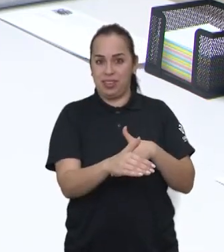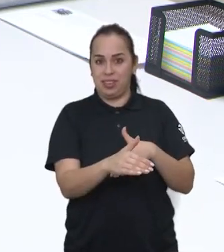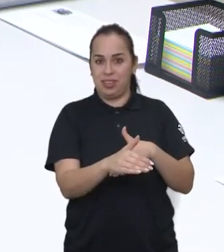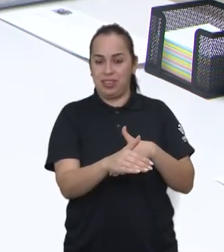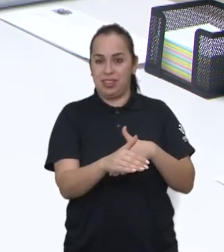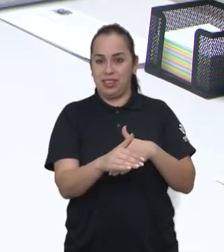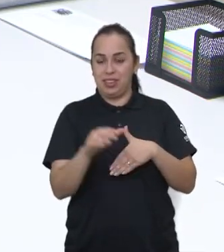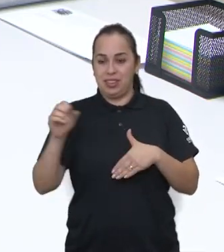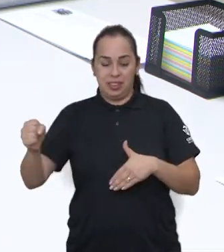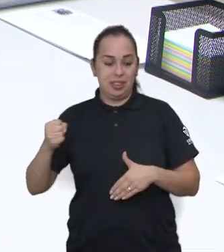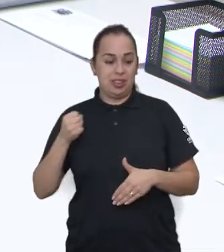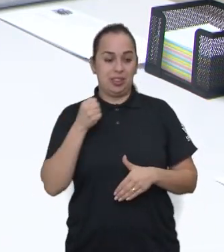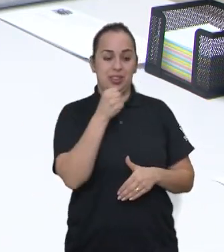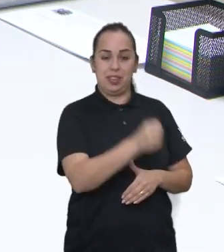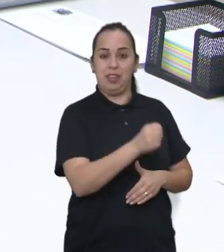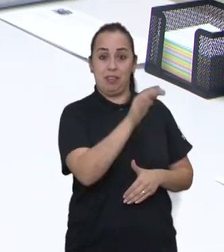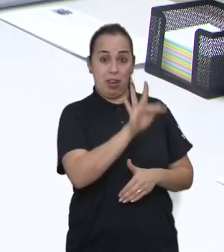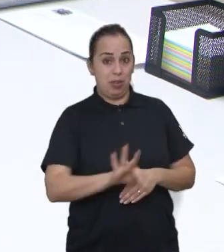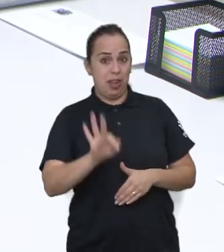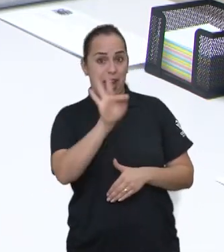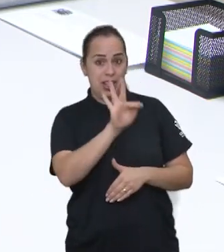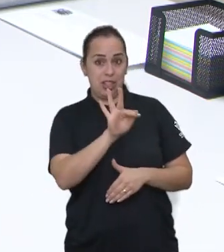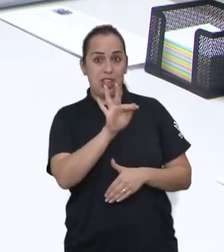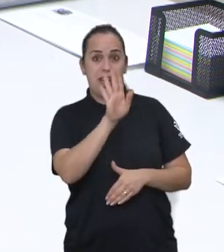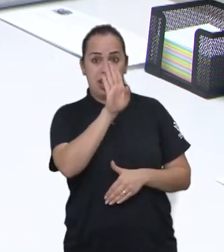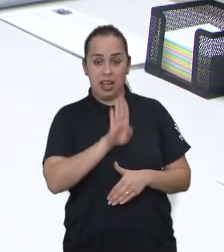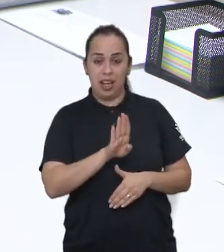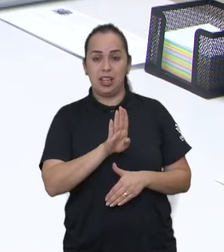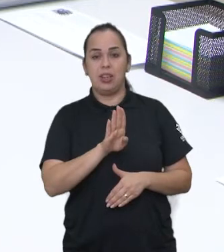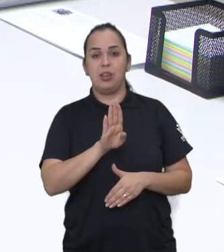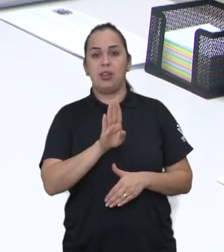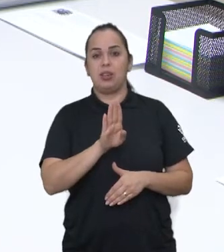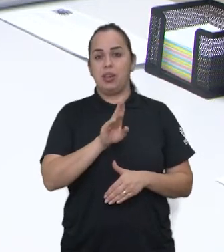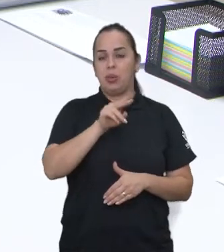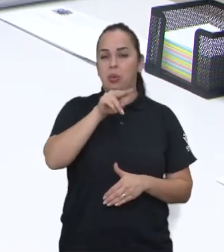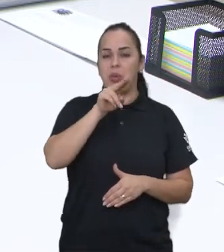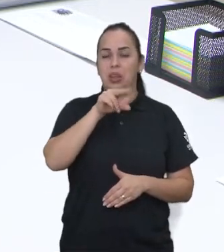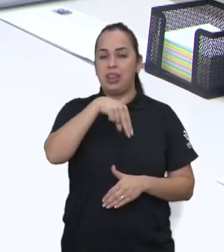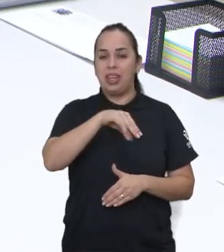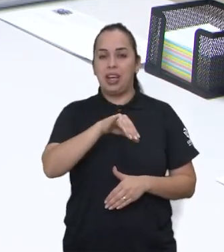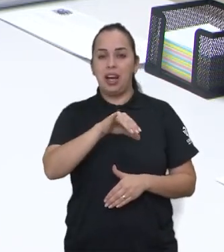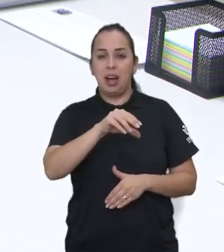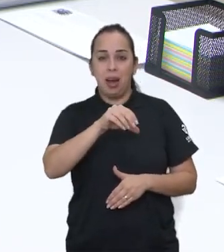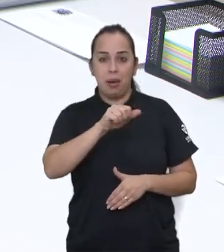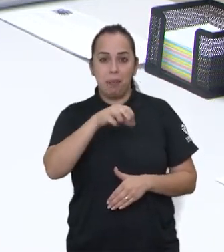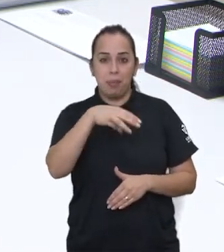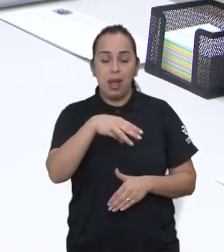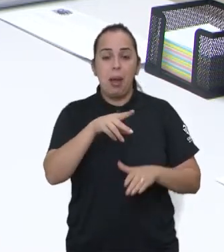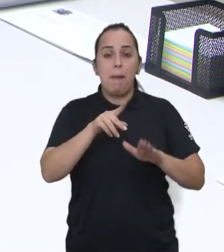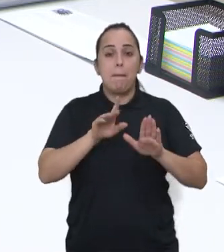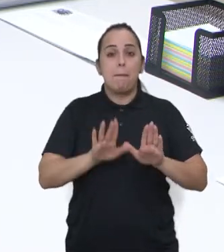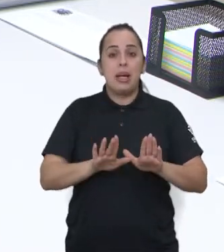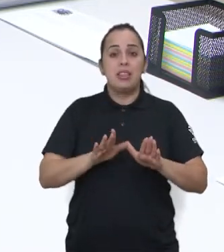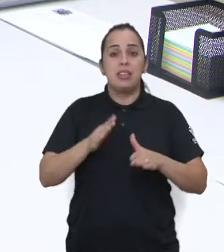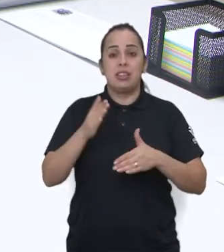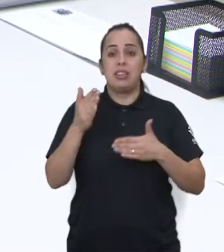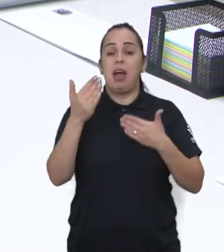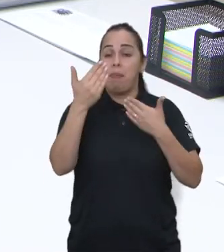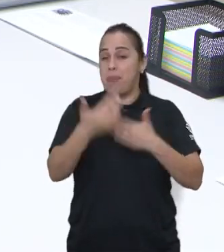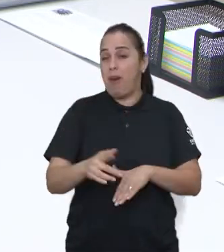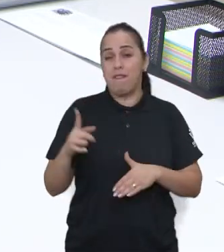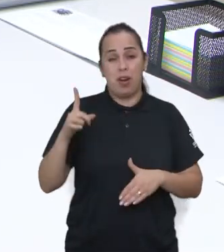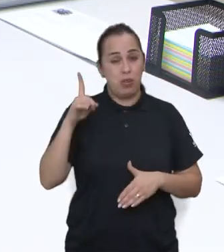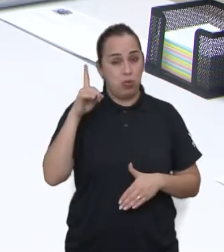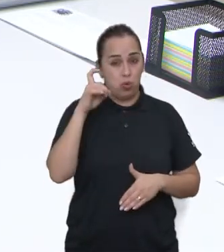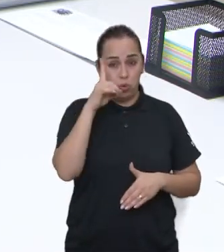prova de final de ano que coloca o jovem nas faculdades públicas seja Unicamp EA USP a Unifesp só que